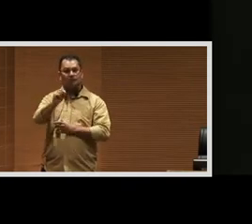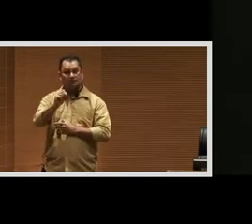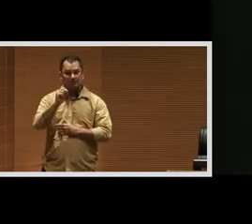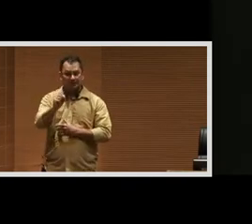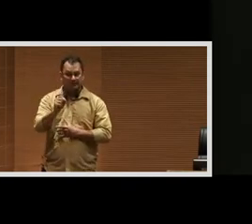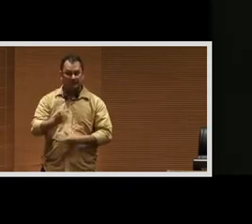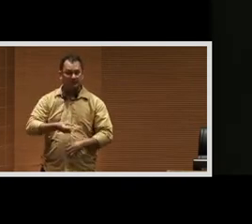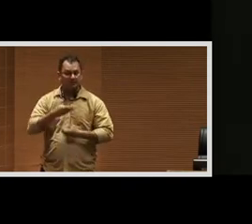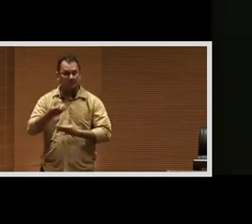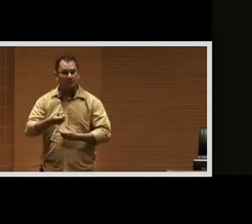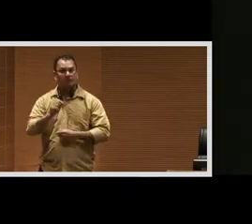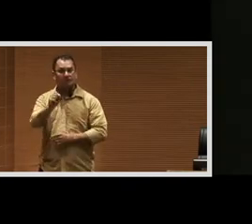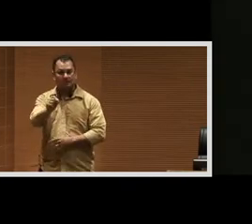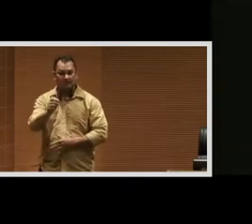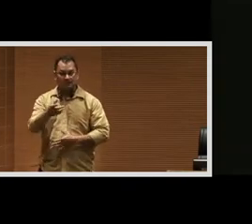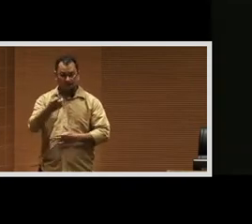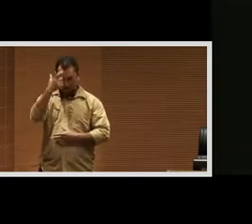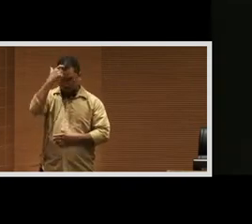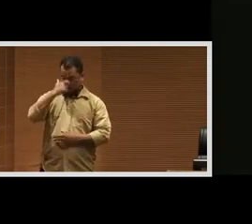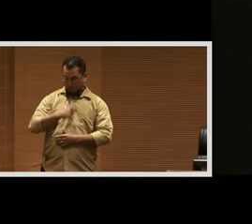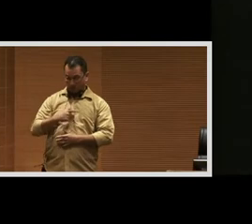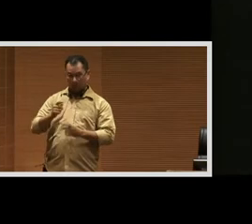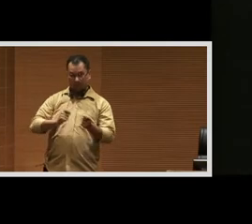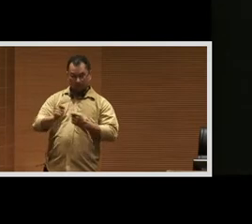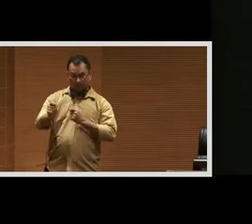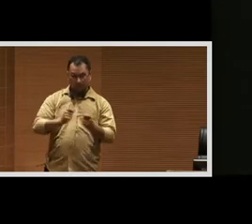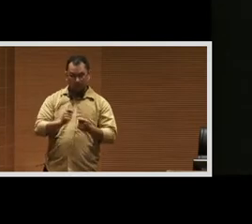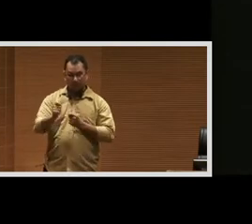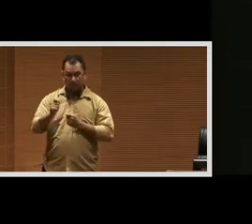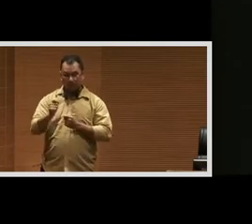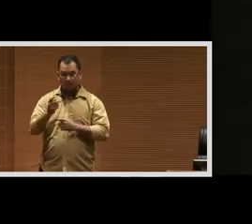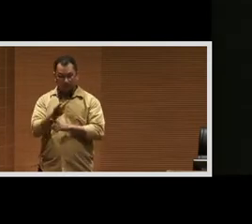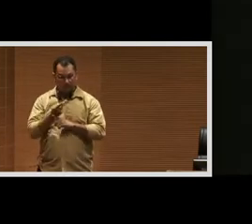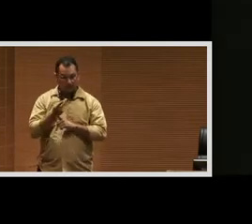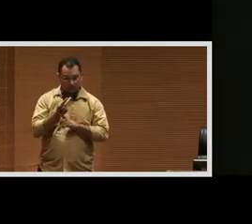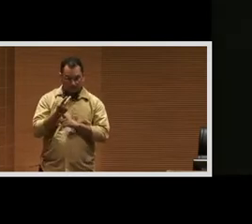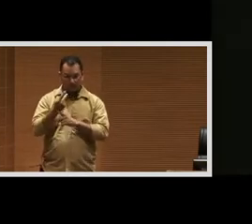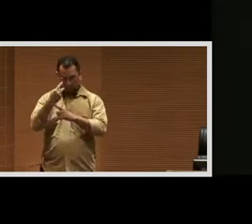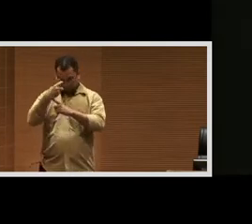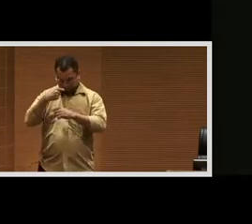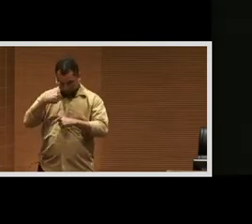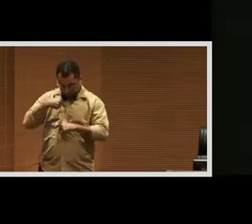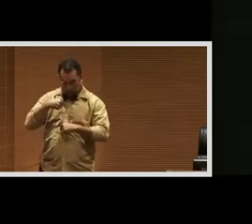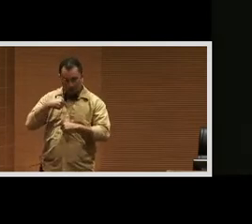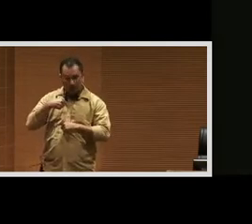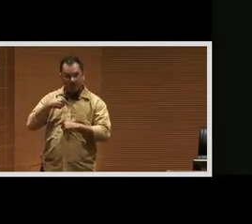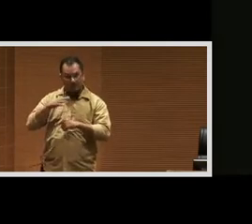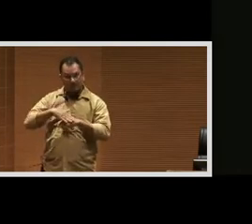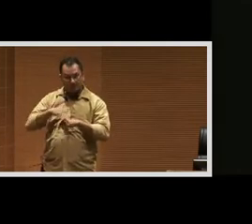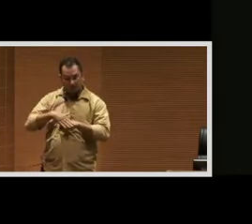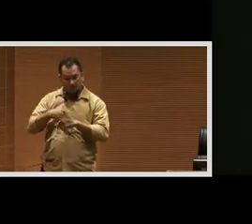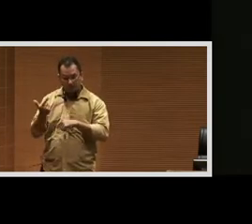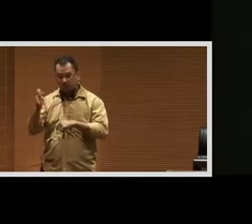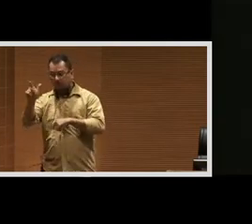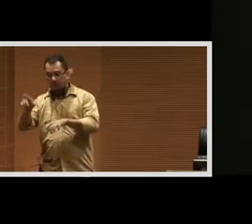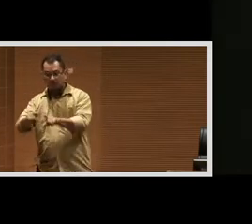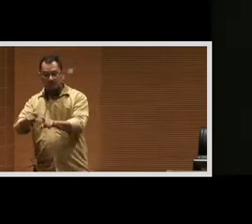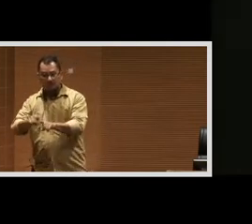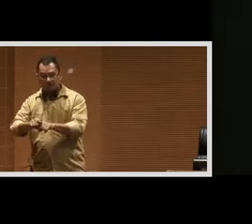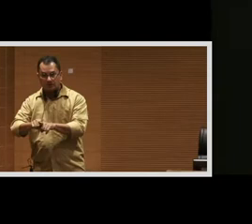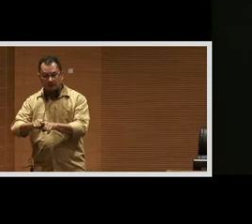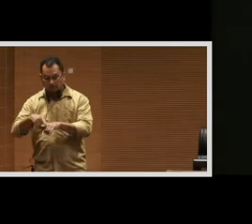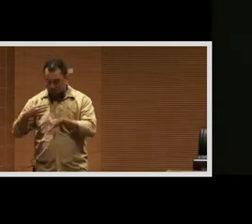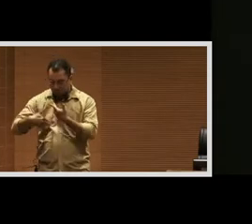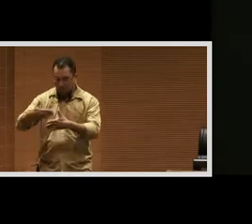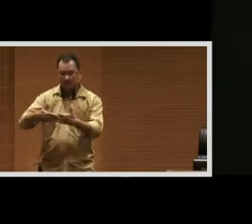O autocontrole, a vigilância de nós mesmos e dos outros e um projeto de transformação pessoal para